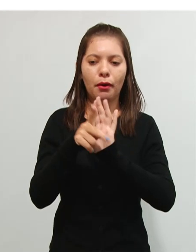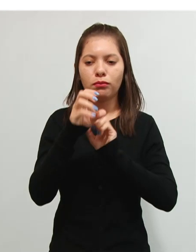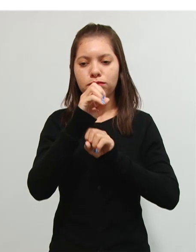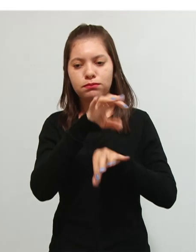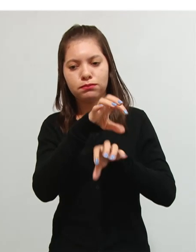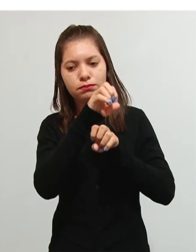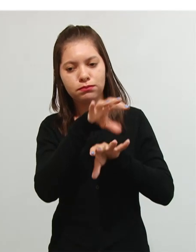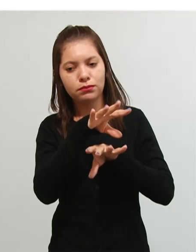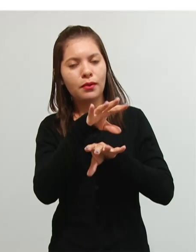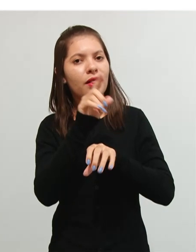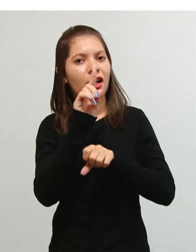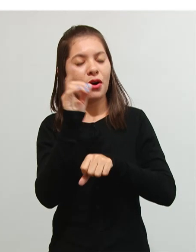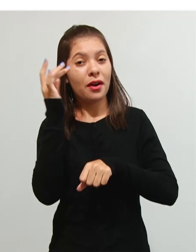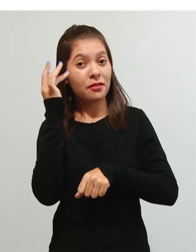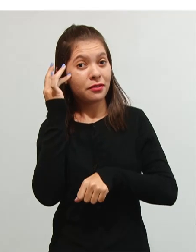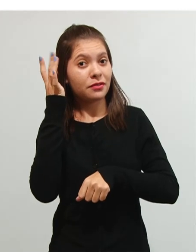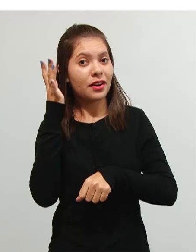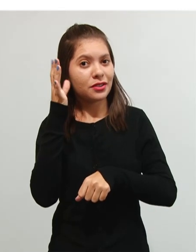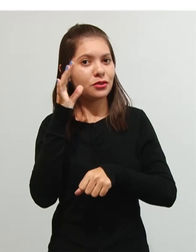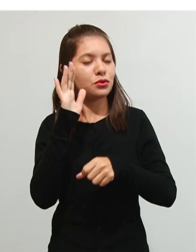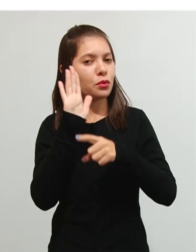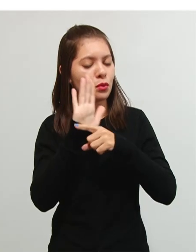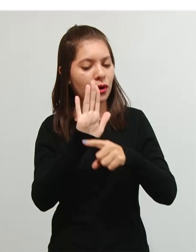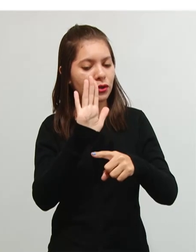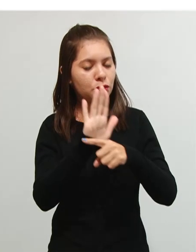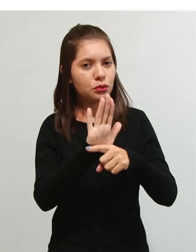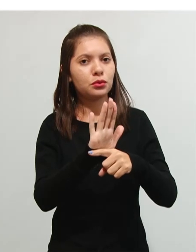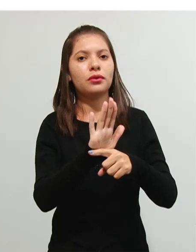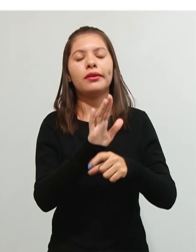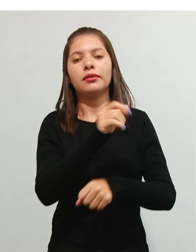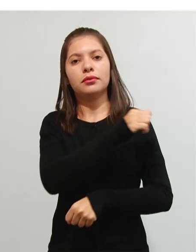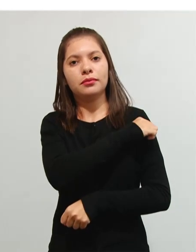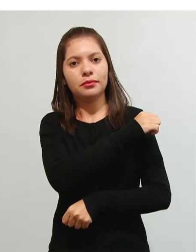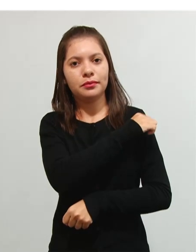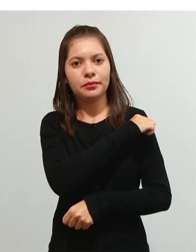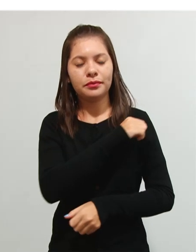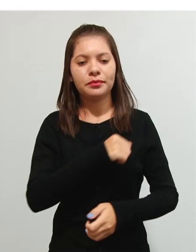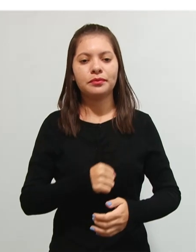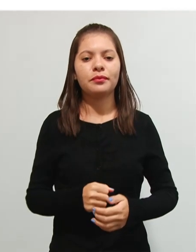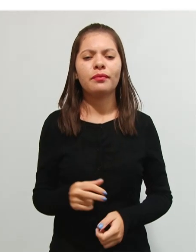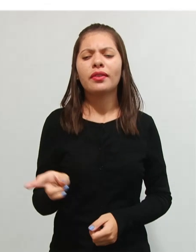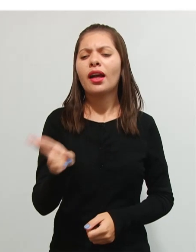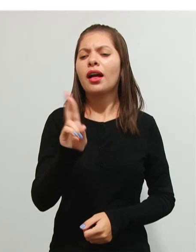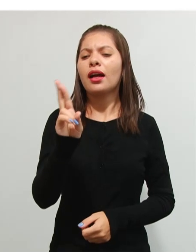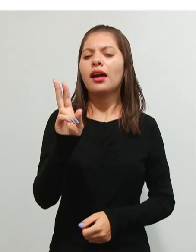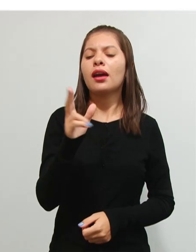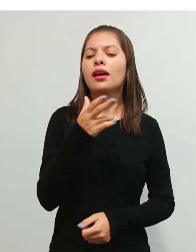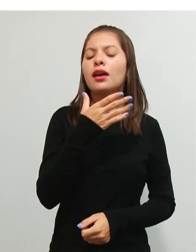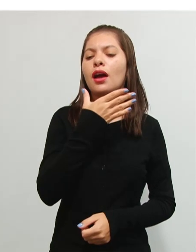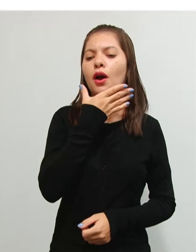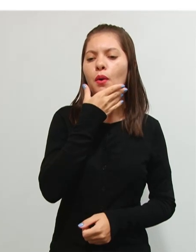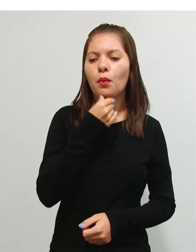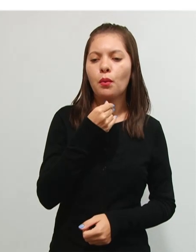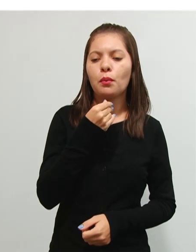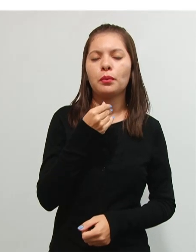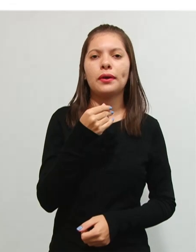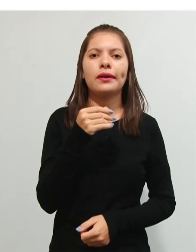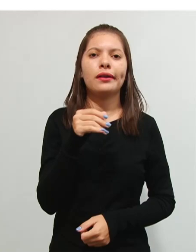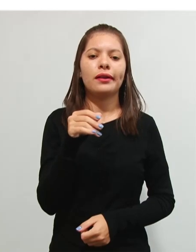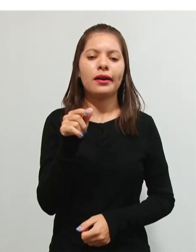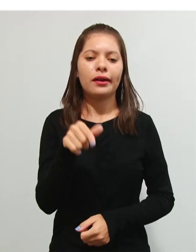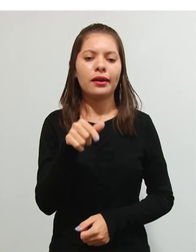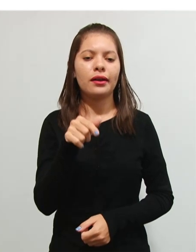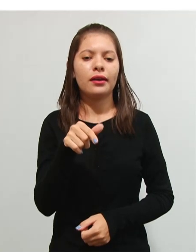é um facilitador da aprendizagem do aluno nesta abordagem. Quem é o homem nesta abordagem? Ele